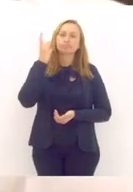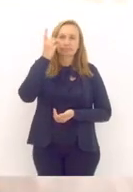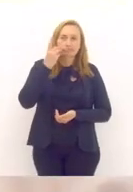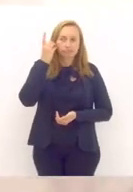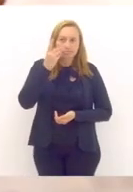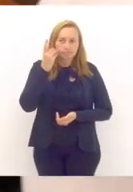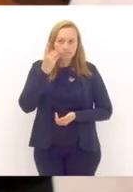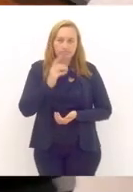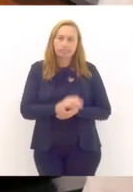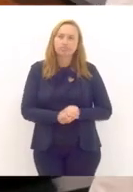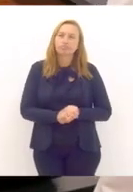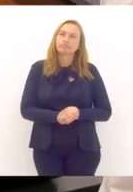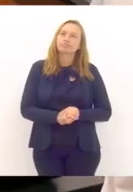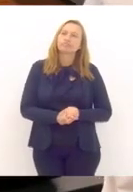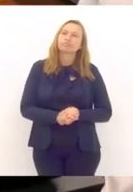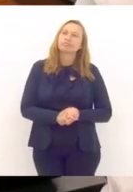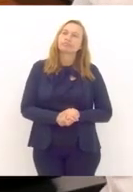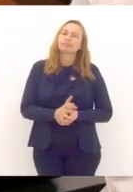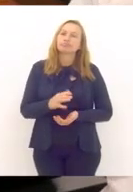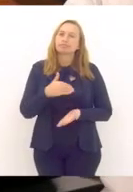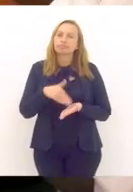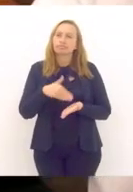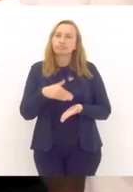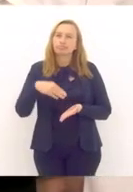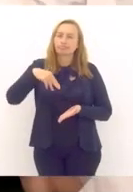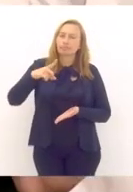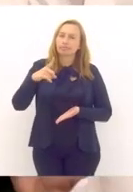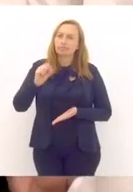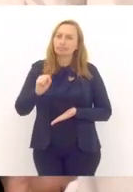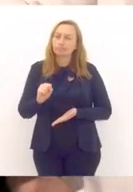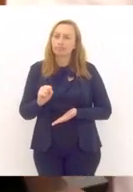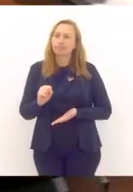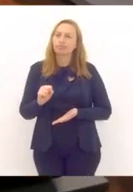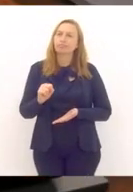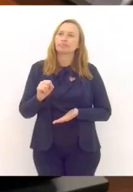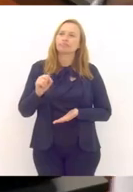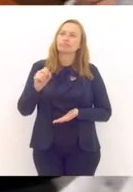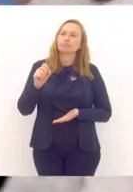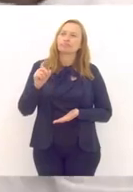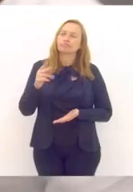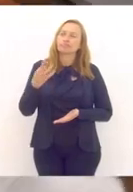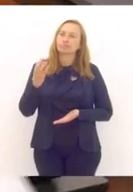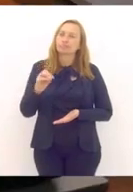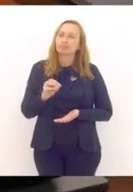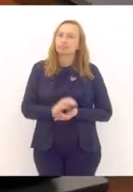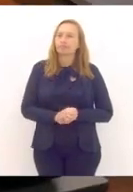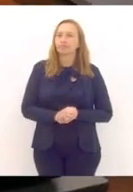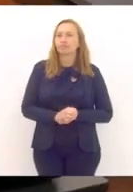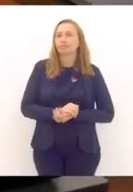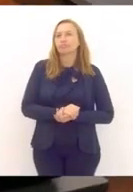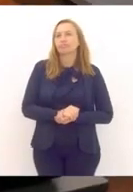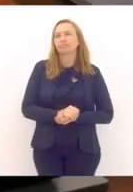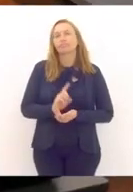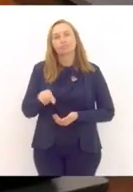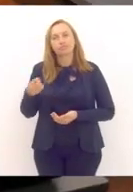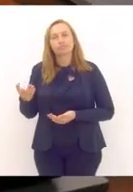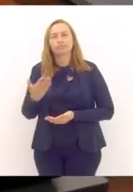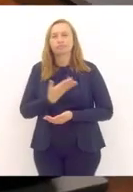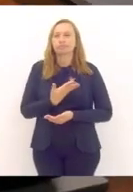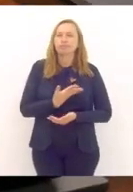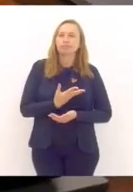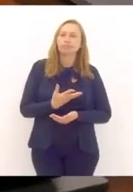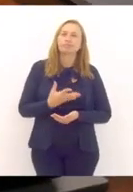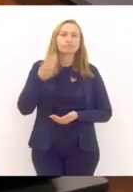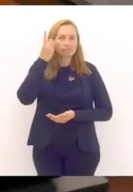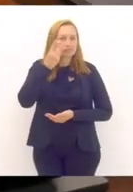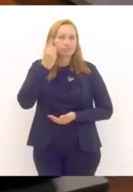nosso secretário Nelson, os outros companheiros da ITCE, nossa amiga Stephanie, aos deputados aqui